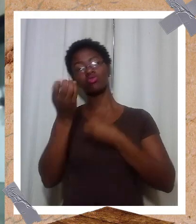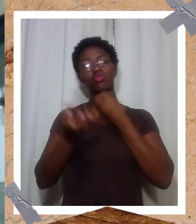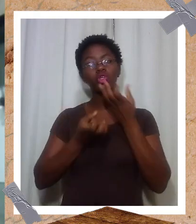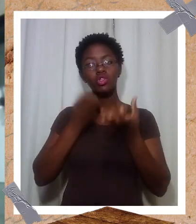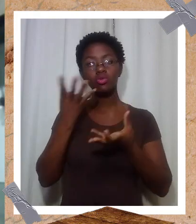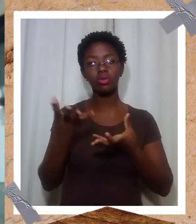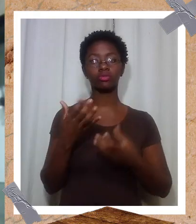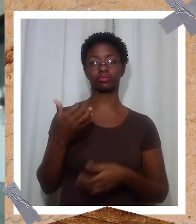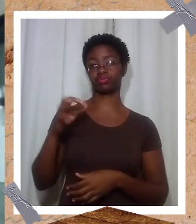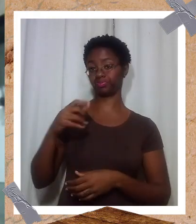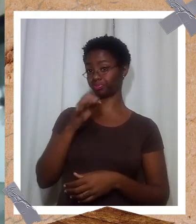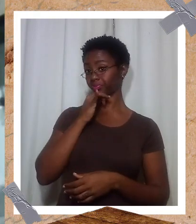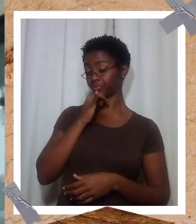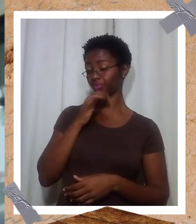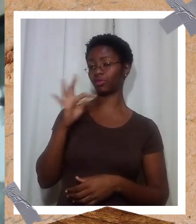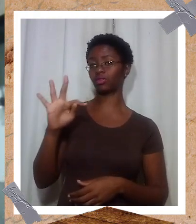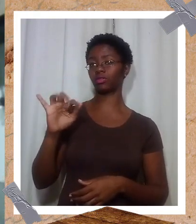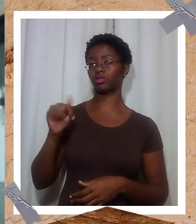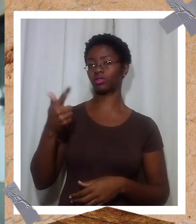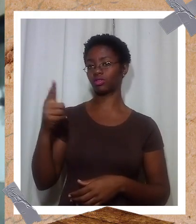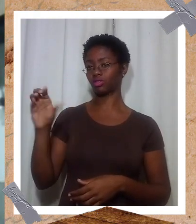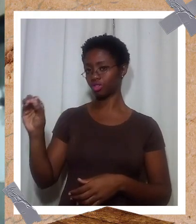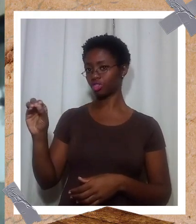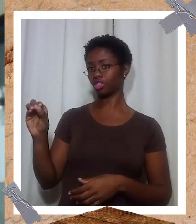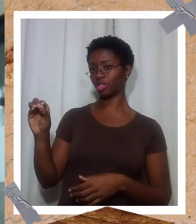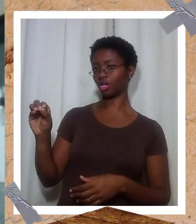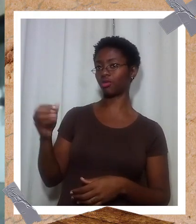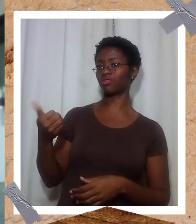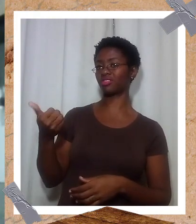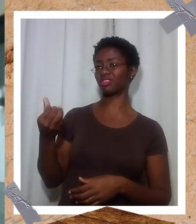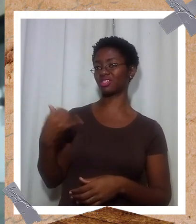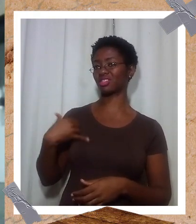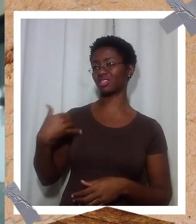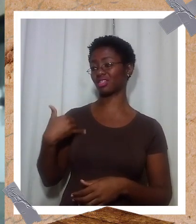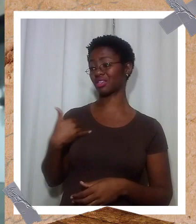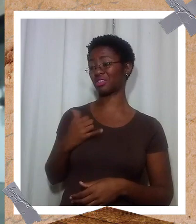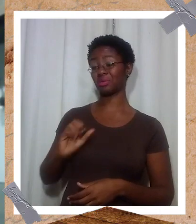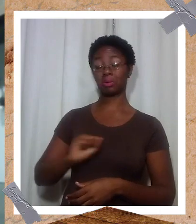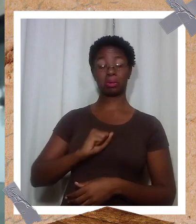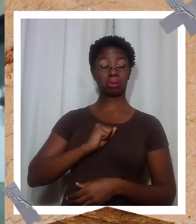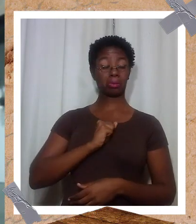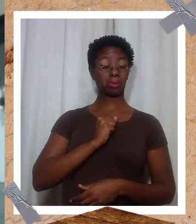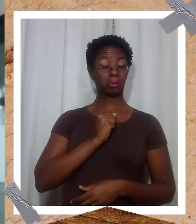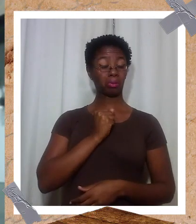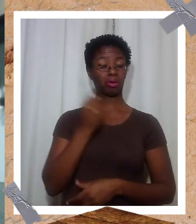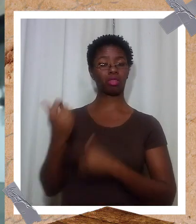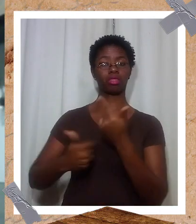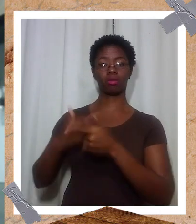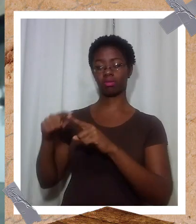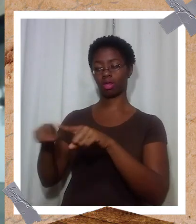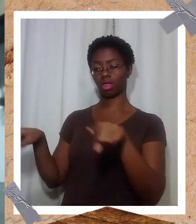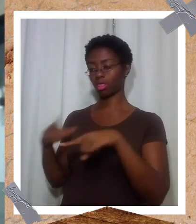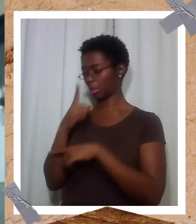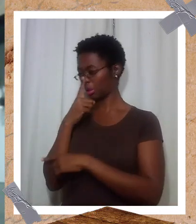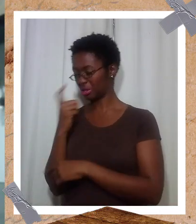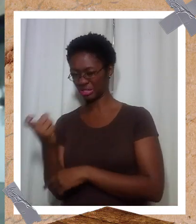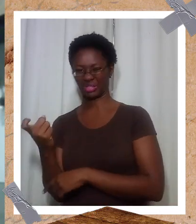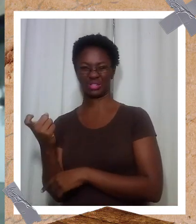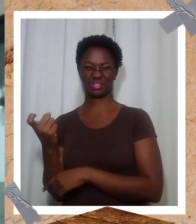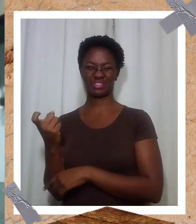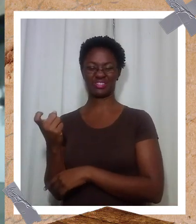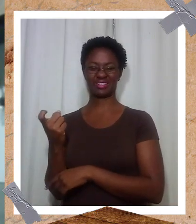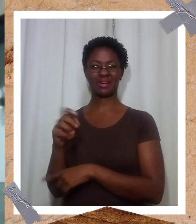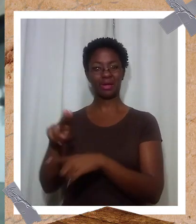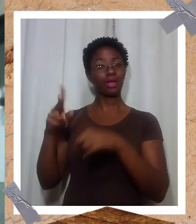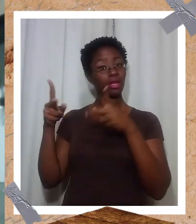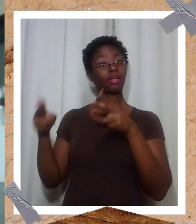Tião, aos 16 anos, odiava trabalhar no lixão, que me traz muito a sensação semelhante à de Carolina, que diz que daria